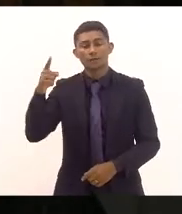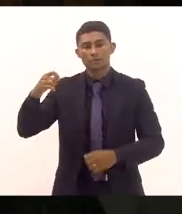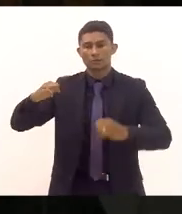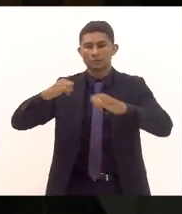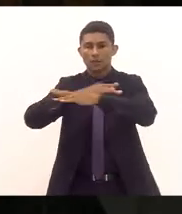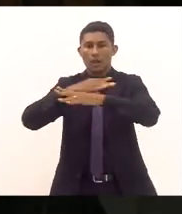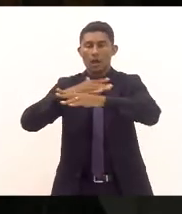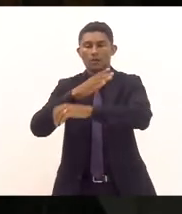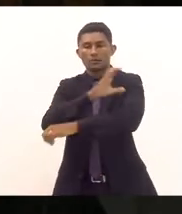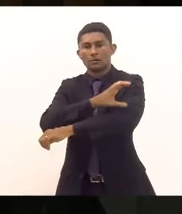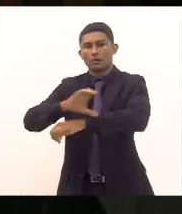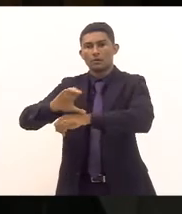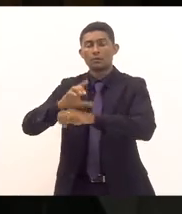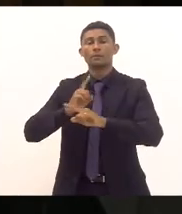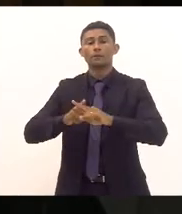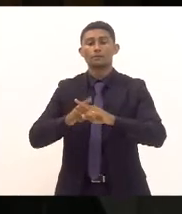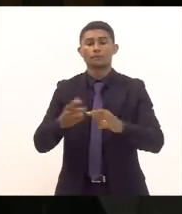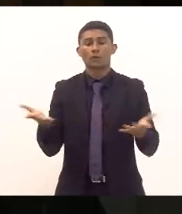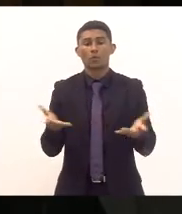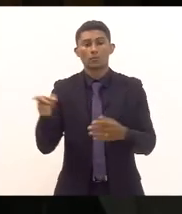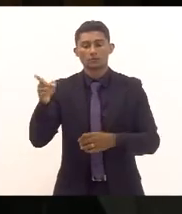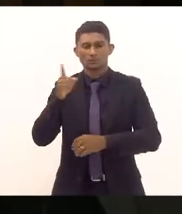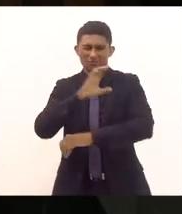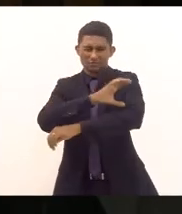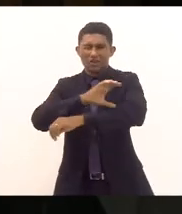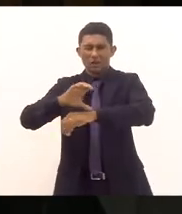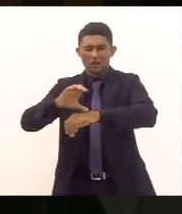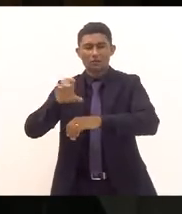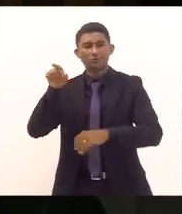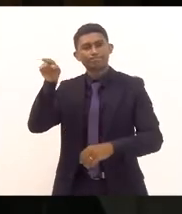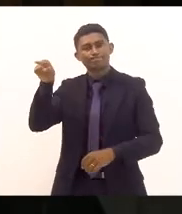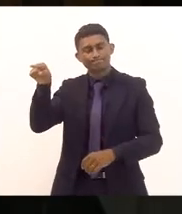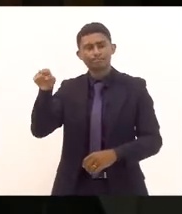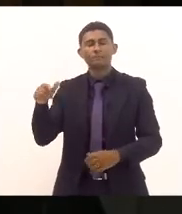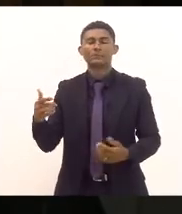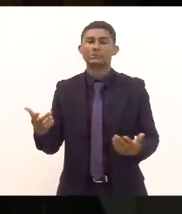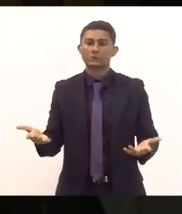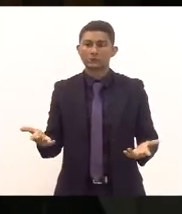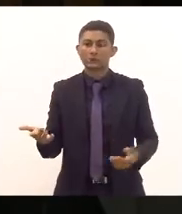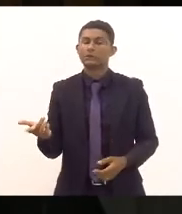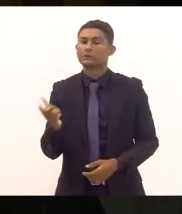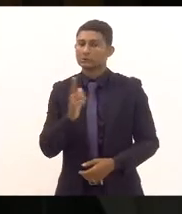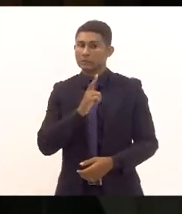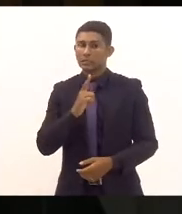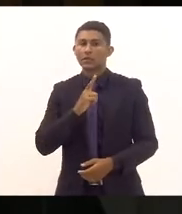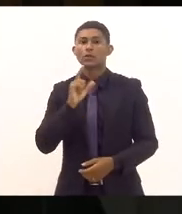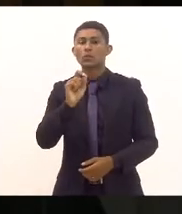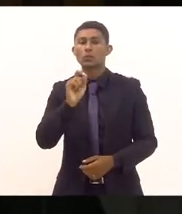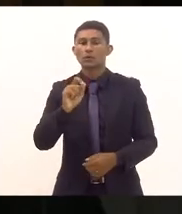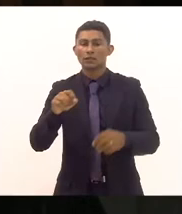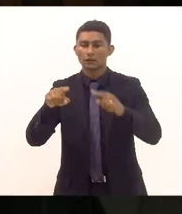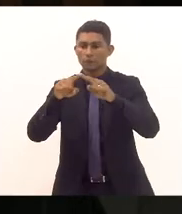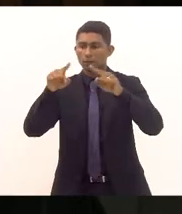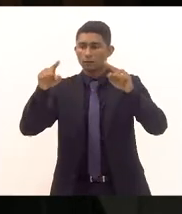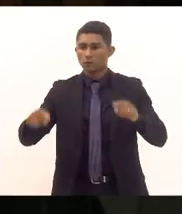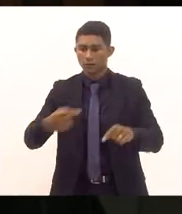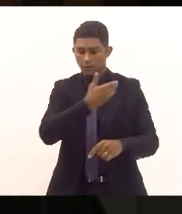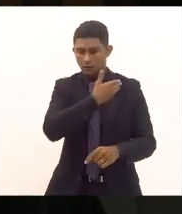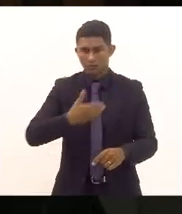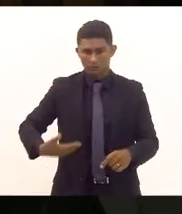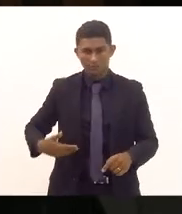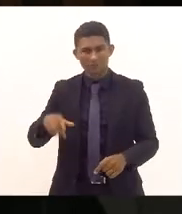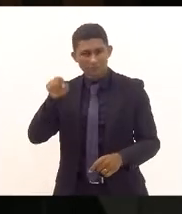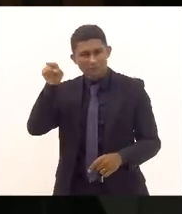porque Campos hoje enfrenta uma situação onde quase um mês de greve dos servidores públicos do município